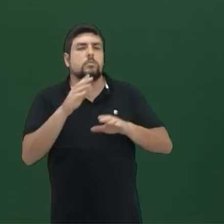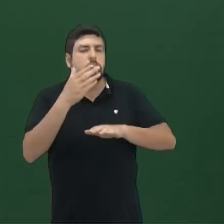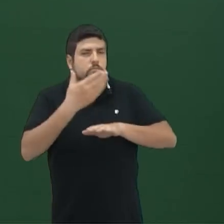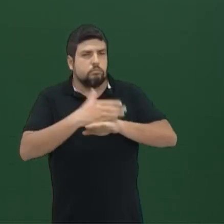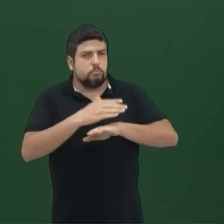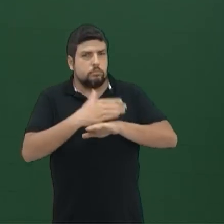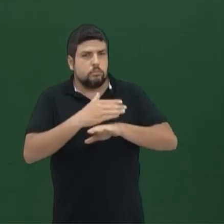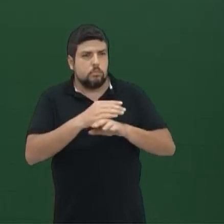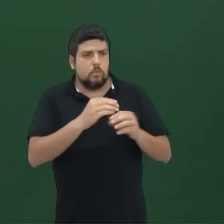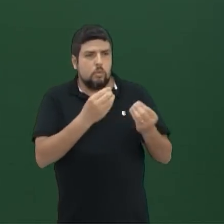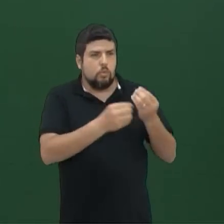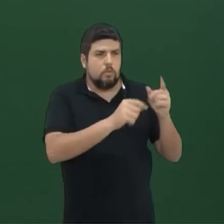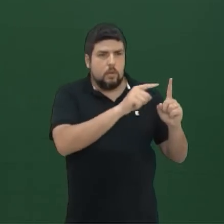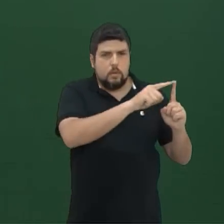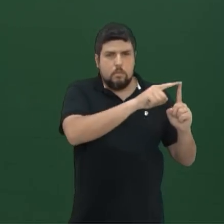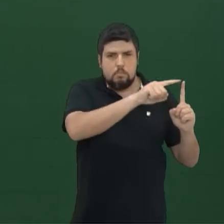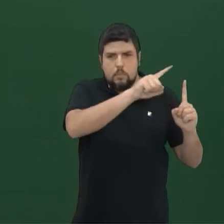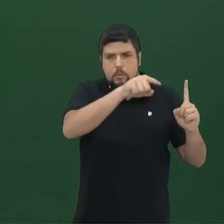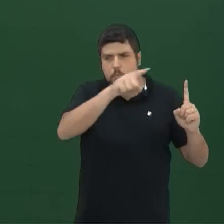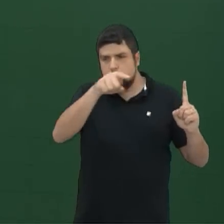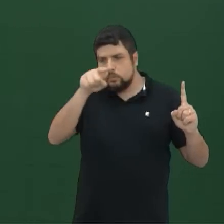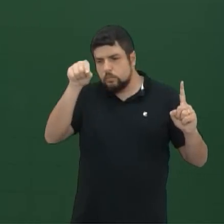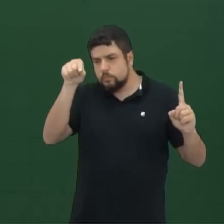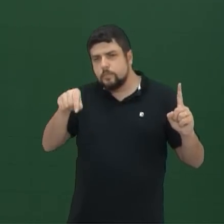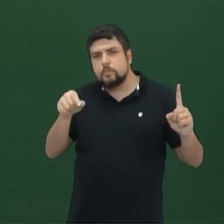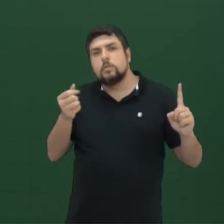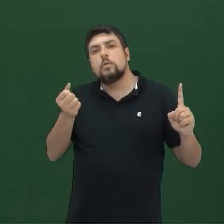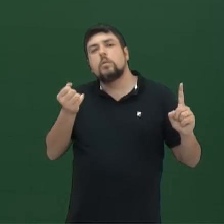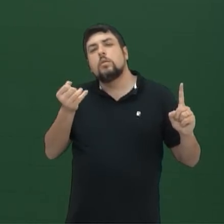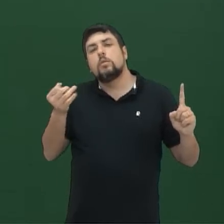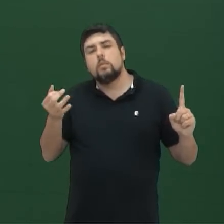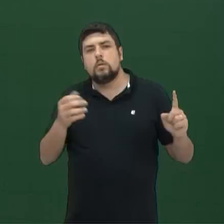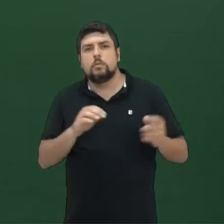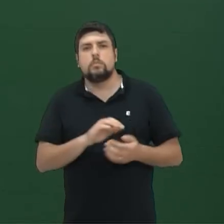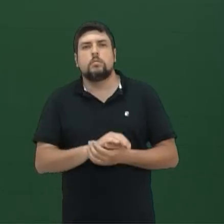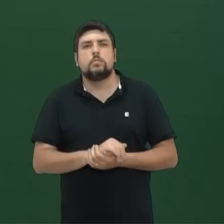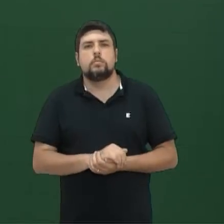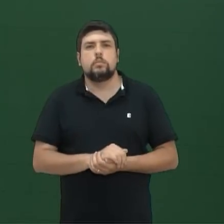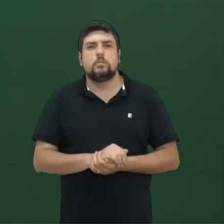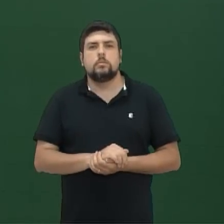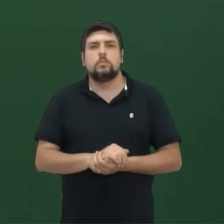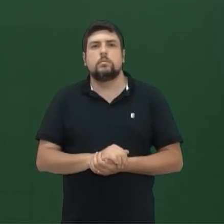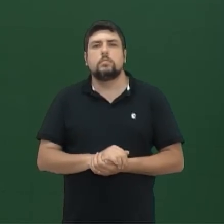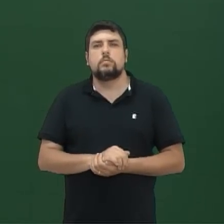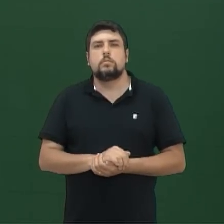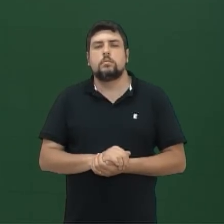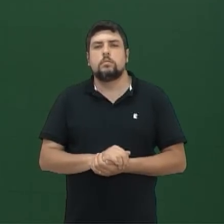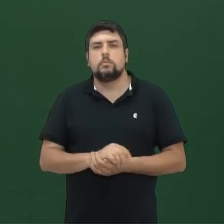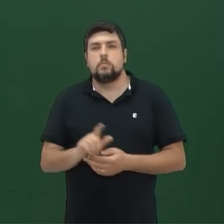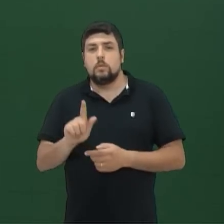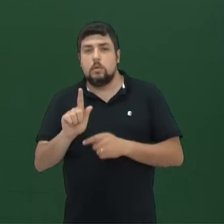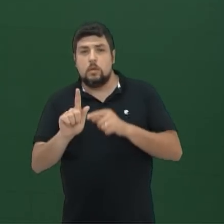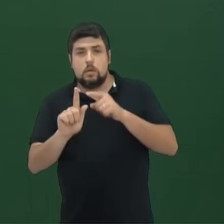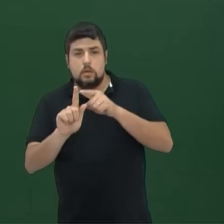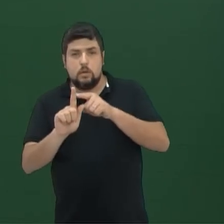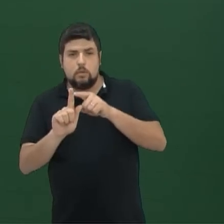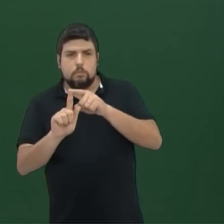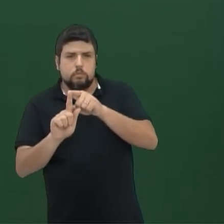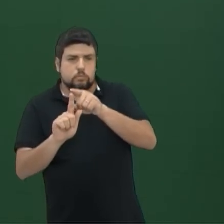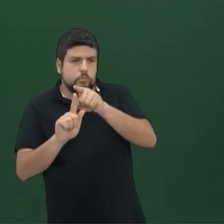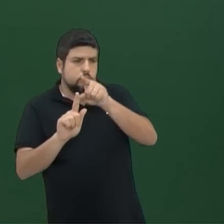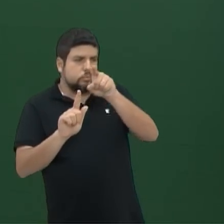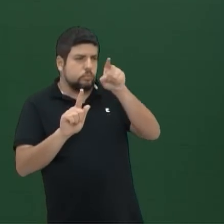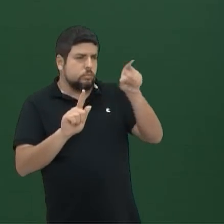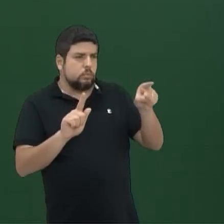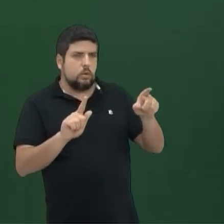tem, então, que pegar a grama e levar ela até a quilograma. Esse